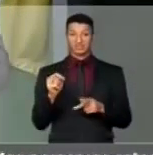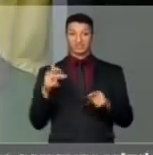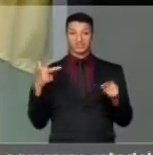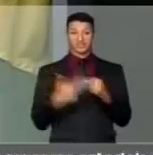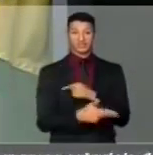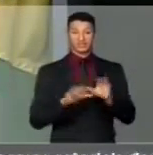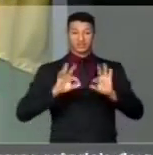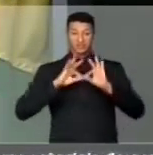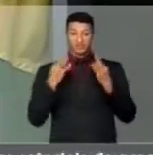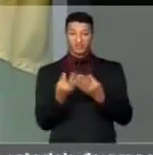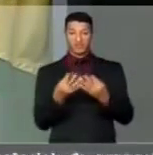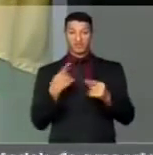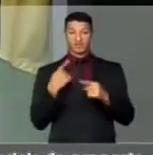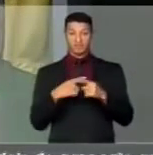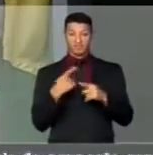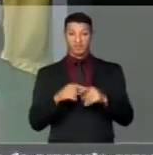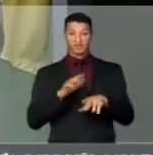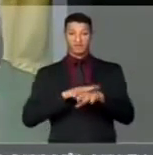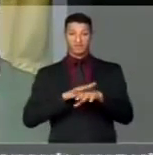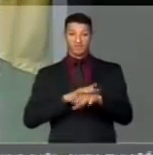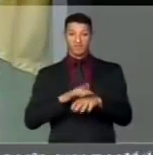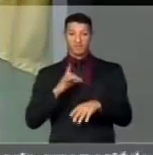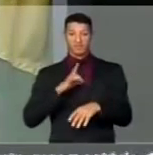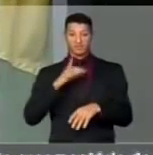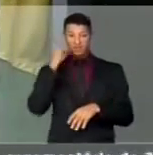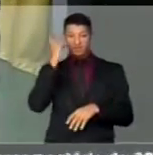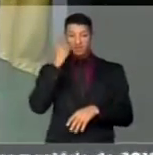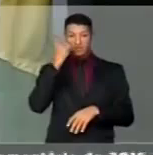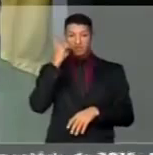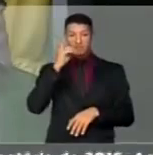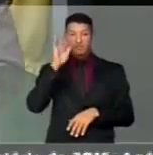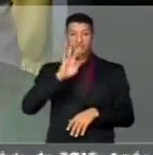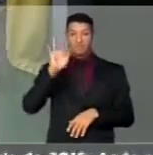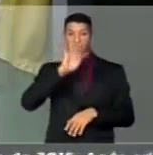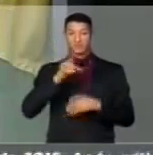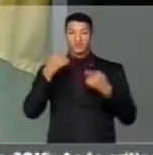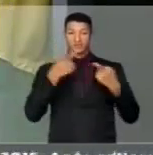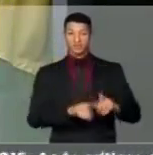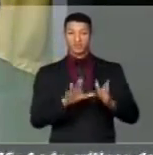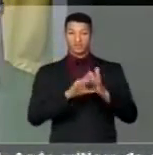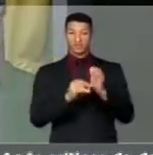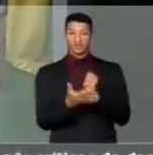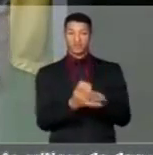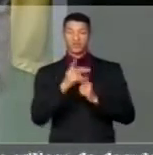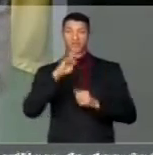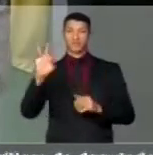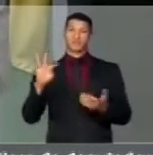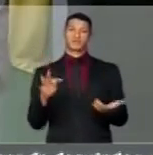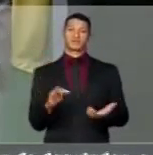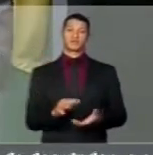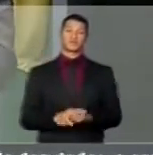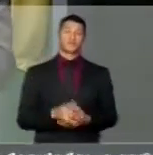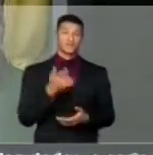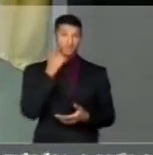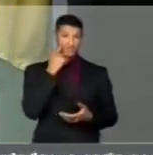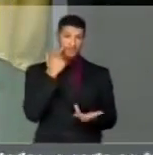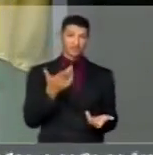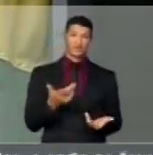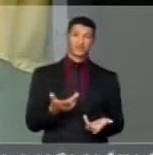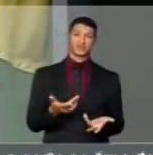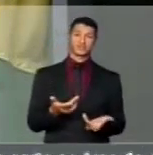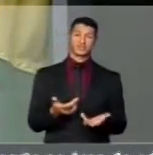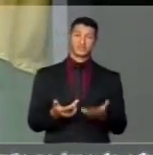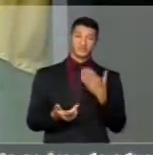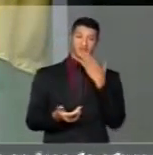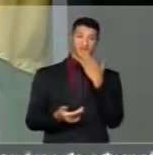romper com a família, porque a família tem um deputado federal que é contra essa corrupção do PT. Vejam bem a que ponto